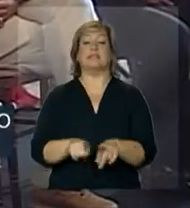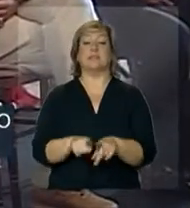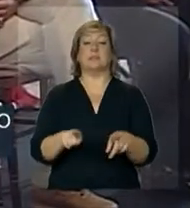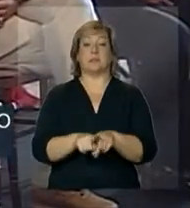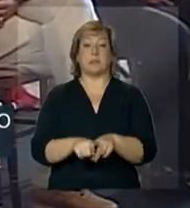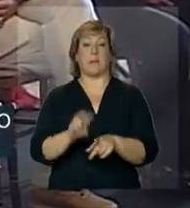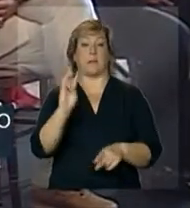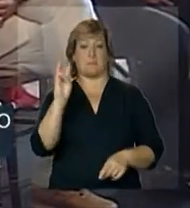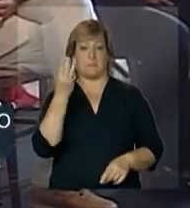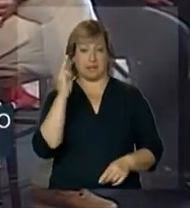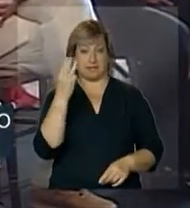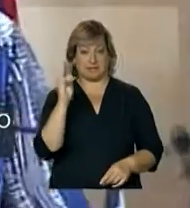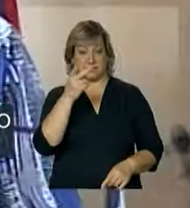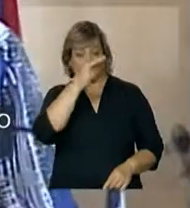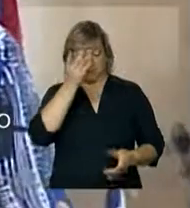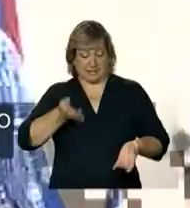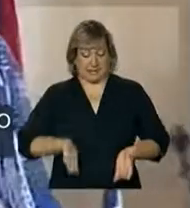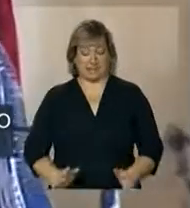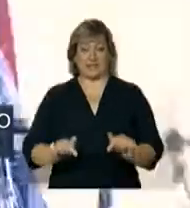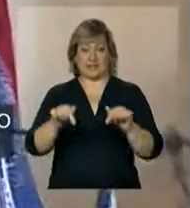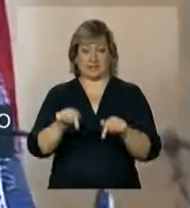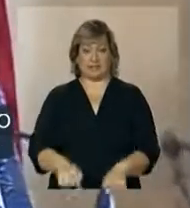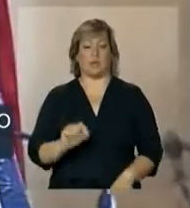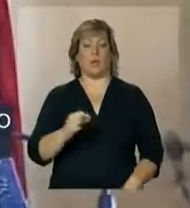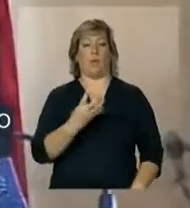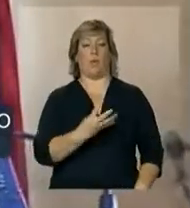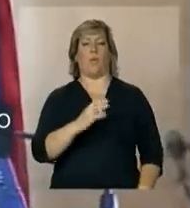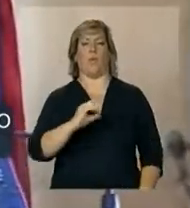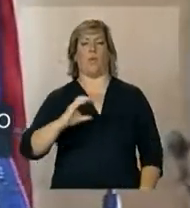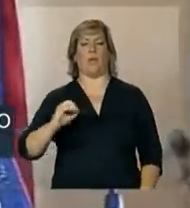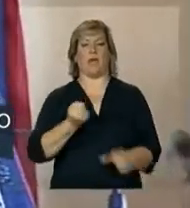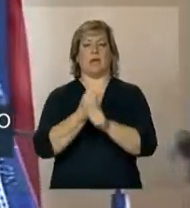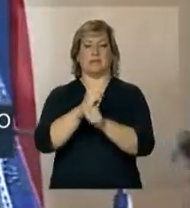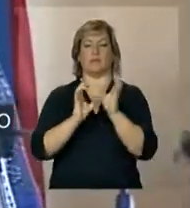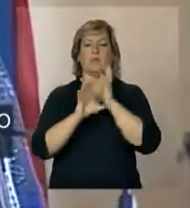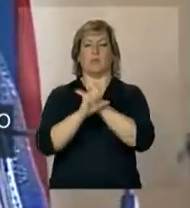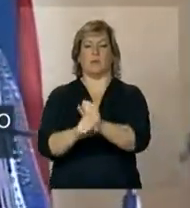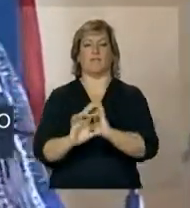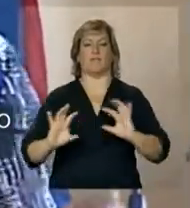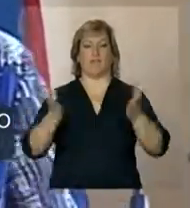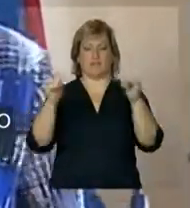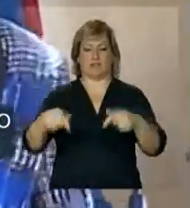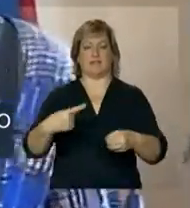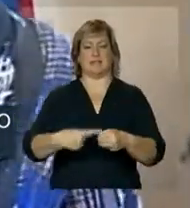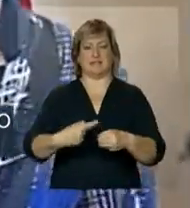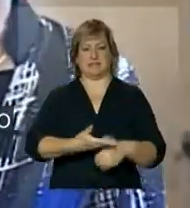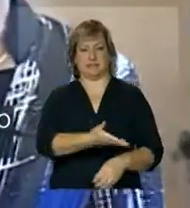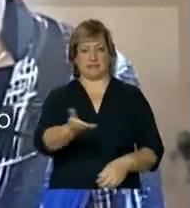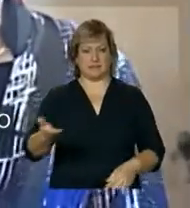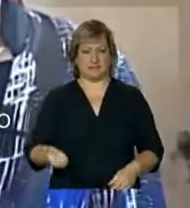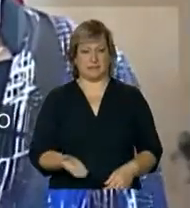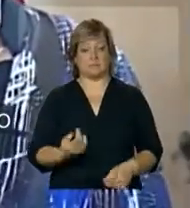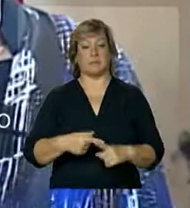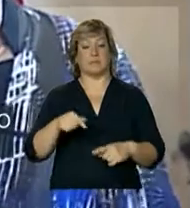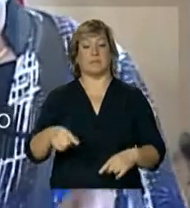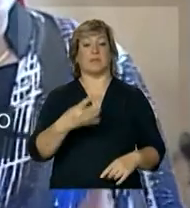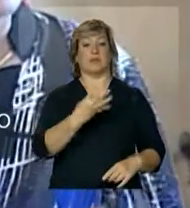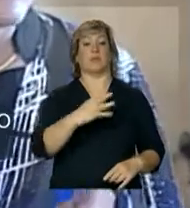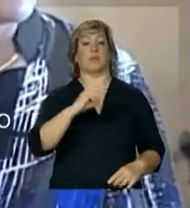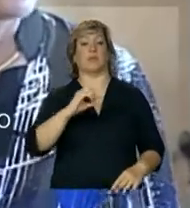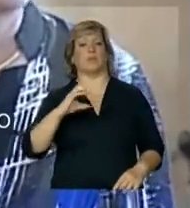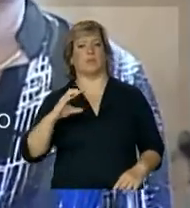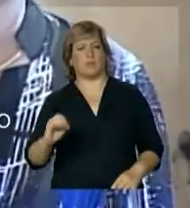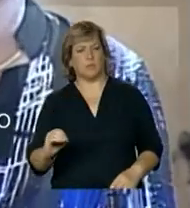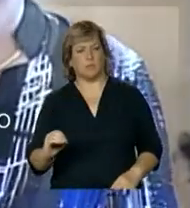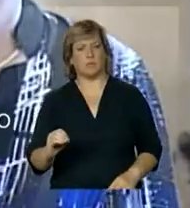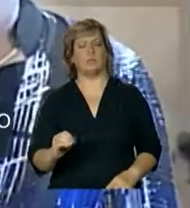os maranhenses, pelo quadricentenário dessa cidade. E esse quadro centenário tem de orgulhar a cada